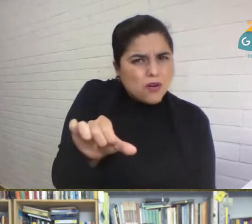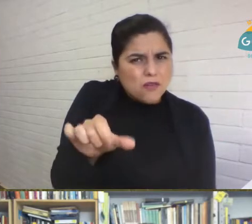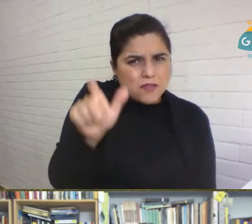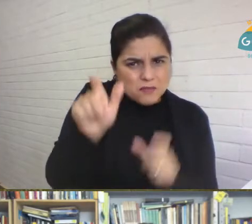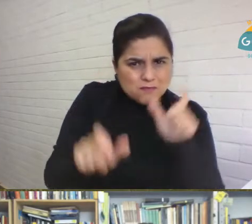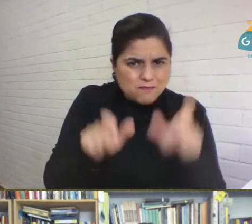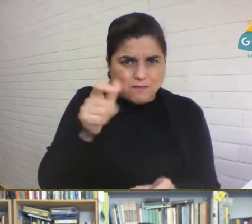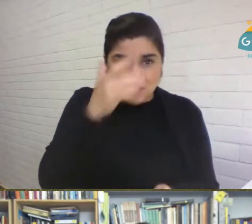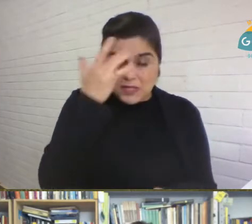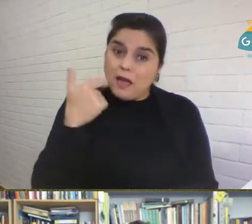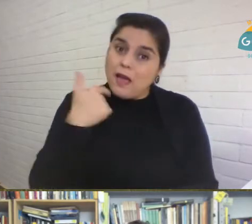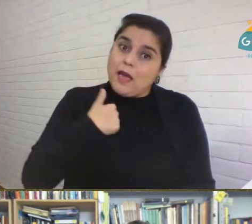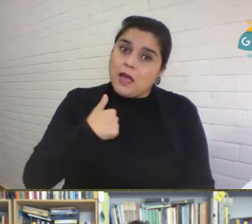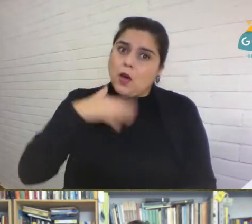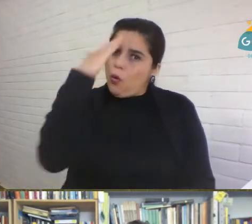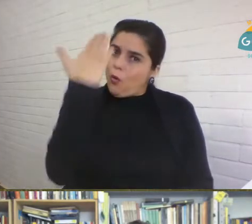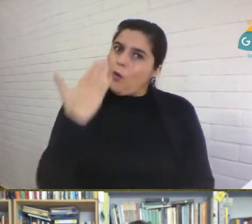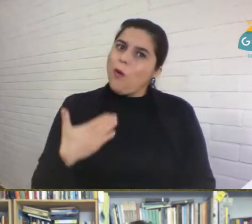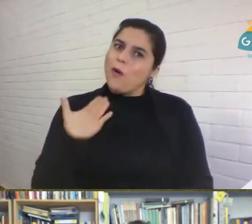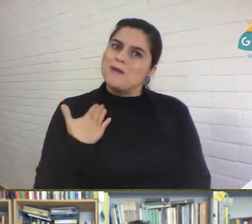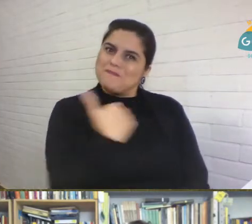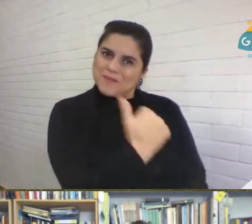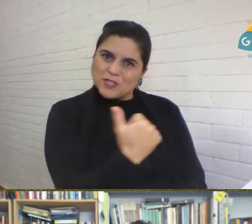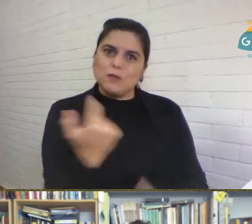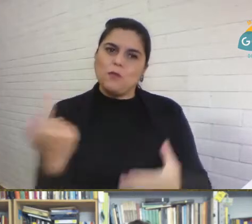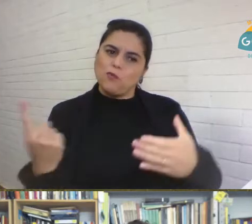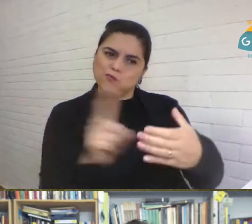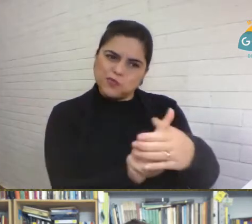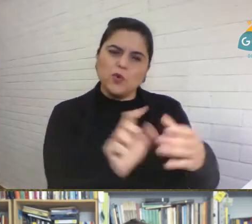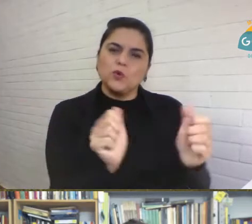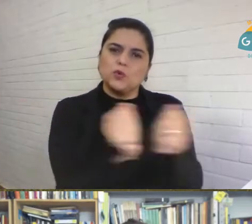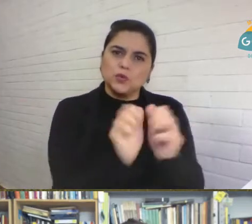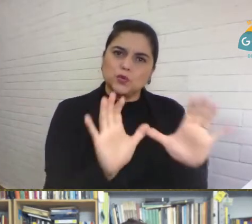eu tive a honra de ser incluído, e a quem